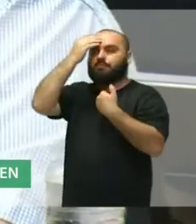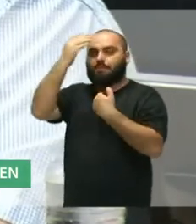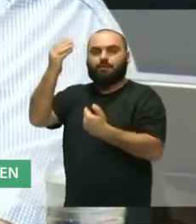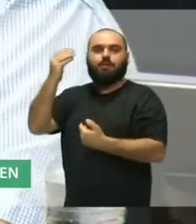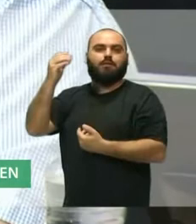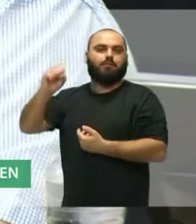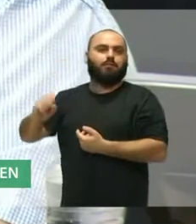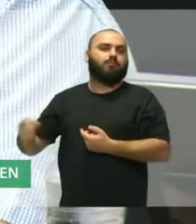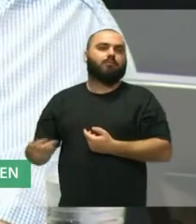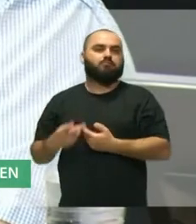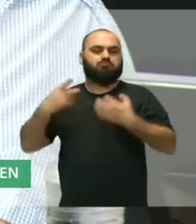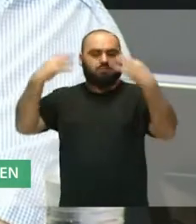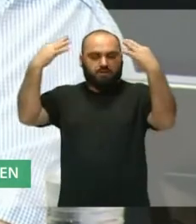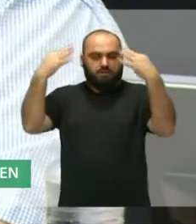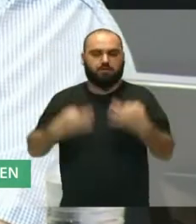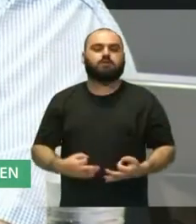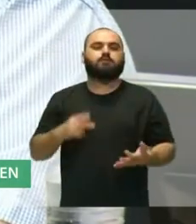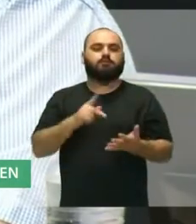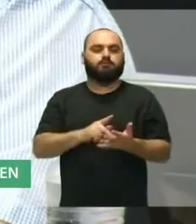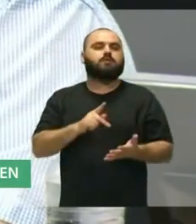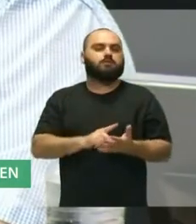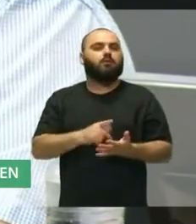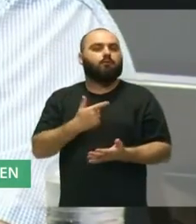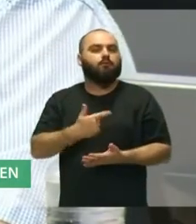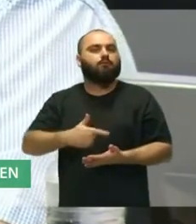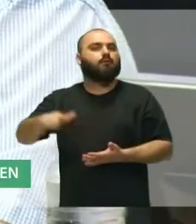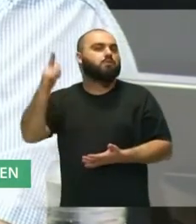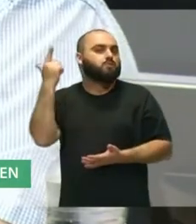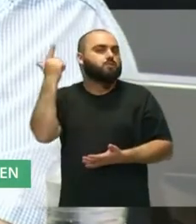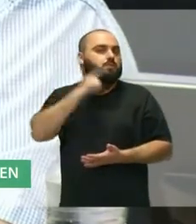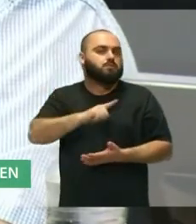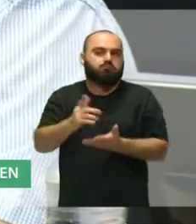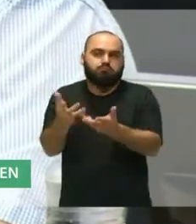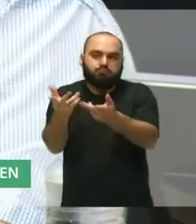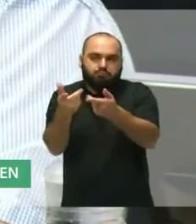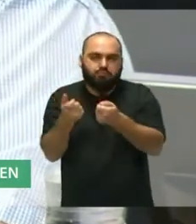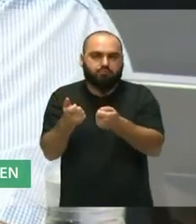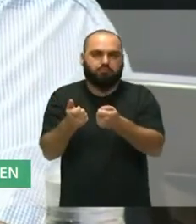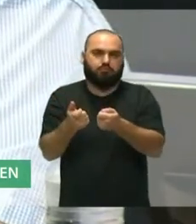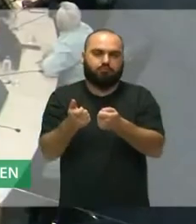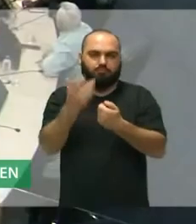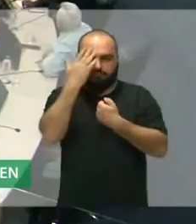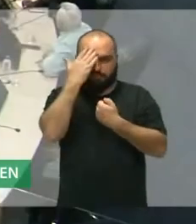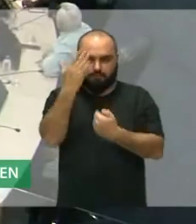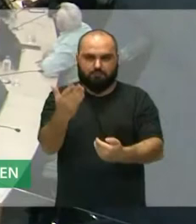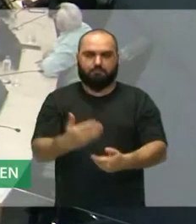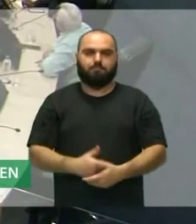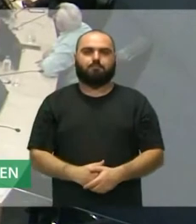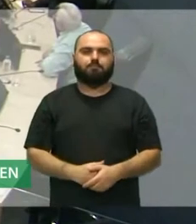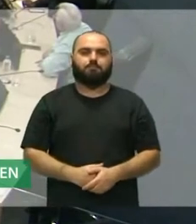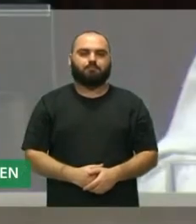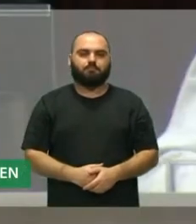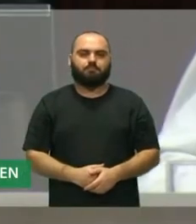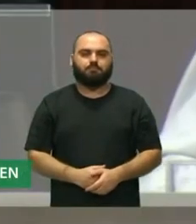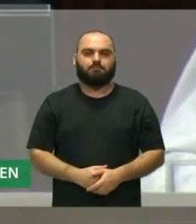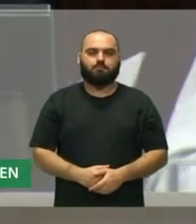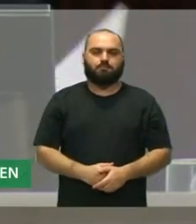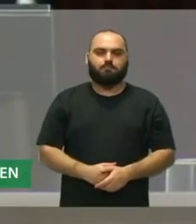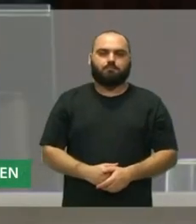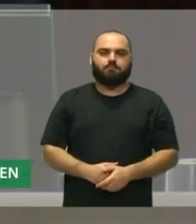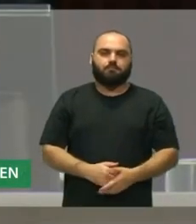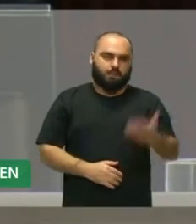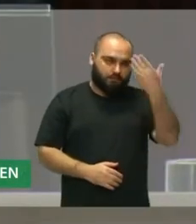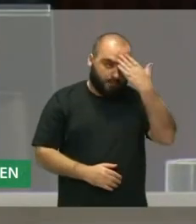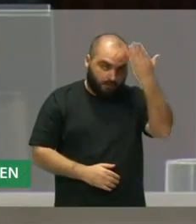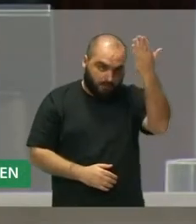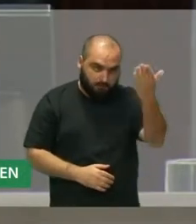que essa oportunidade renderá muitos frutos para todos nós. Muito obrigado. Nós que agradecemos, doutor